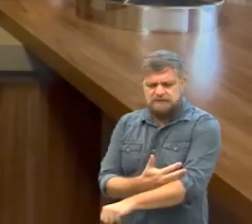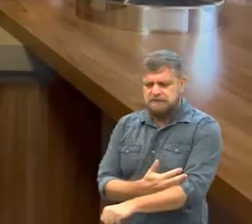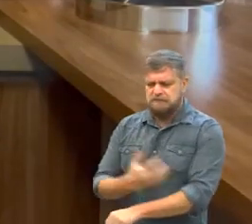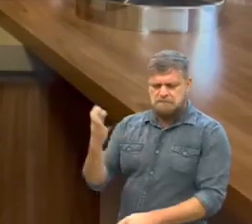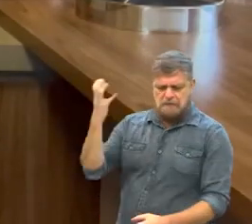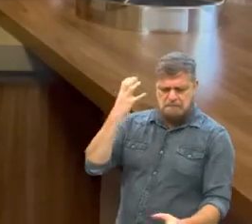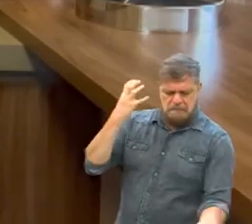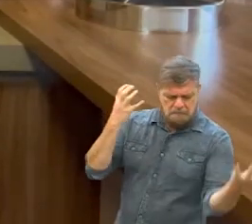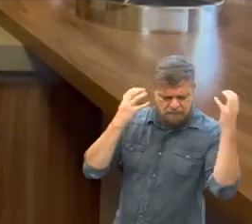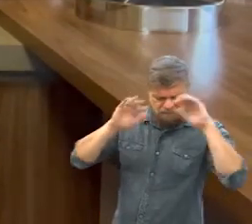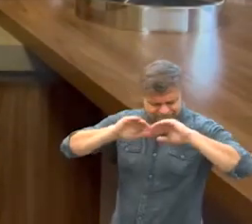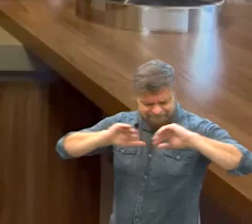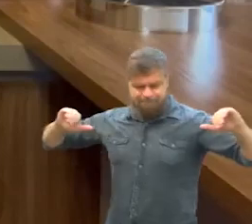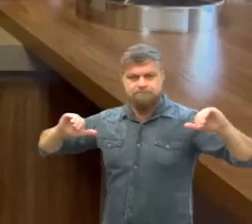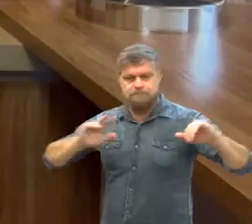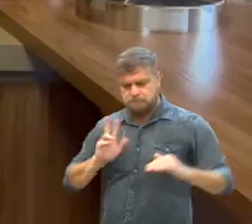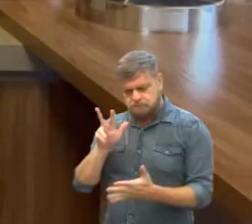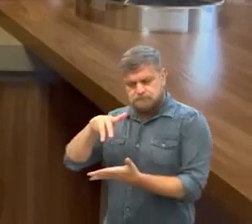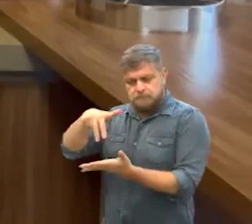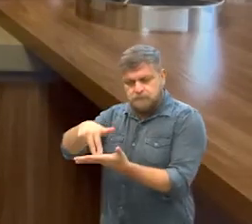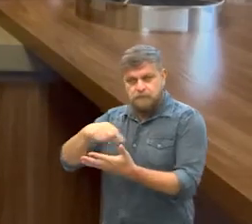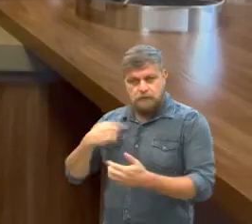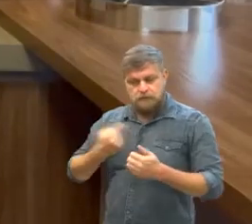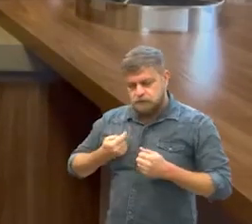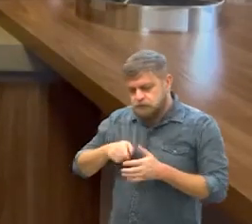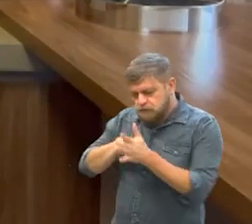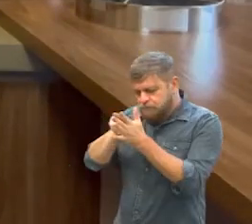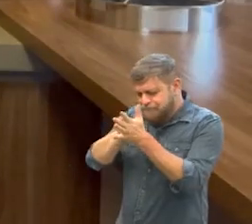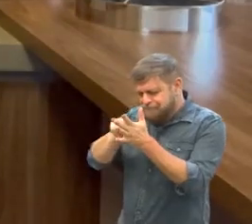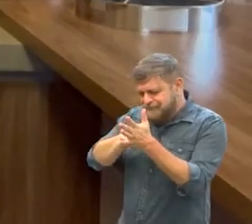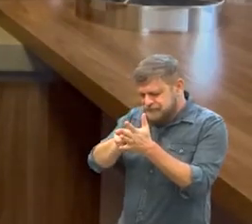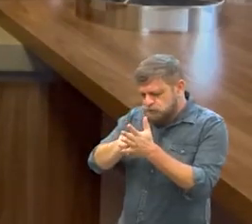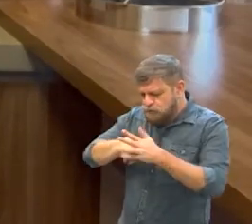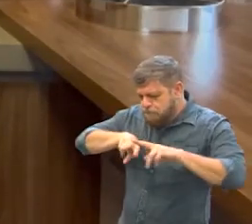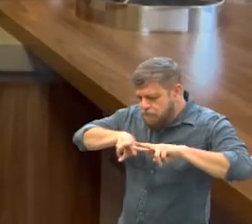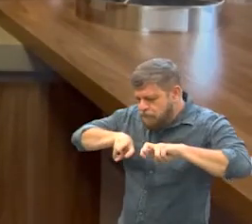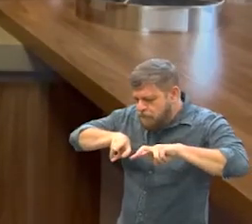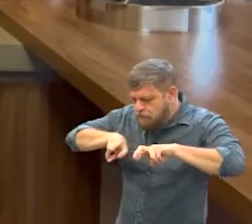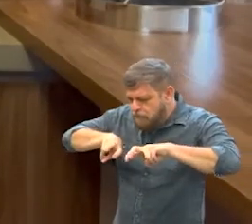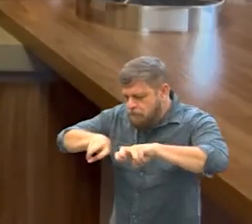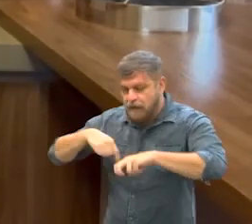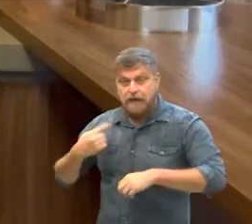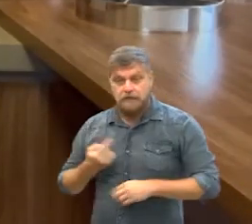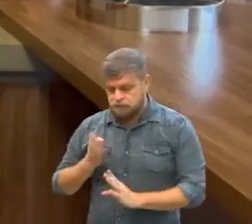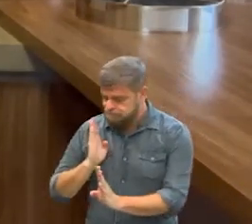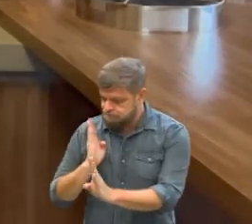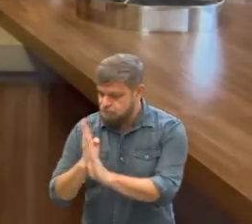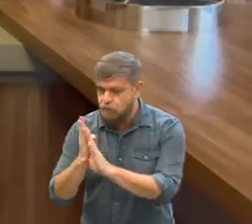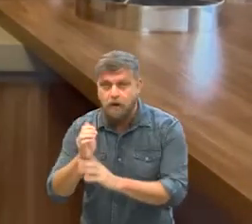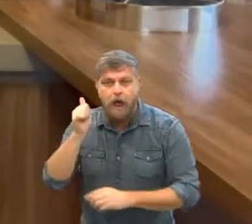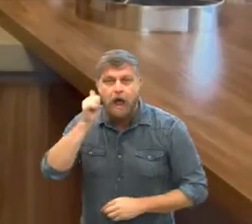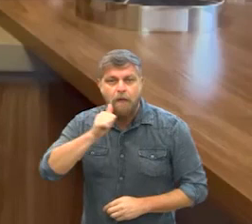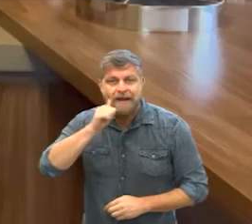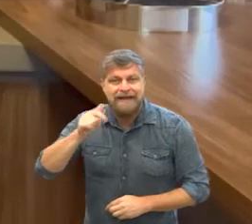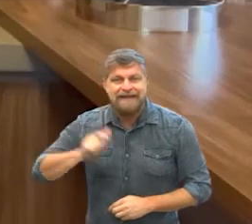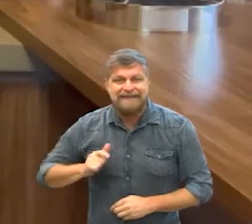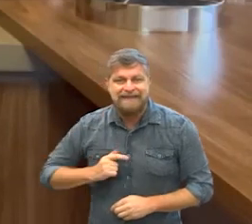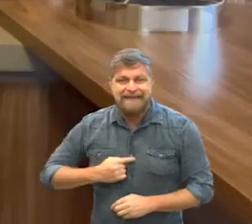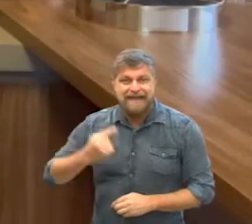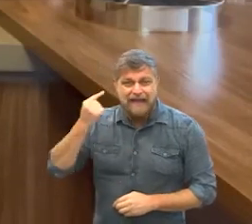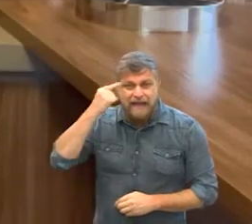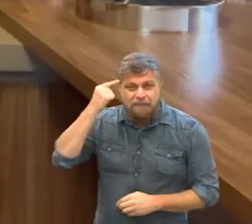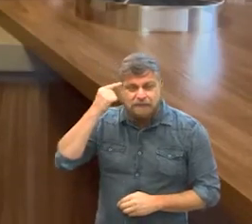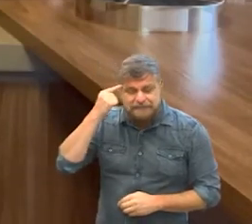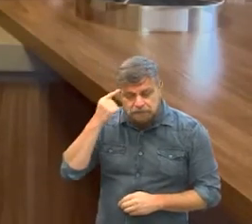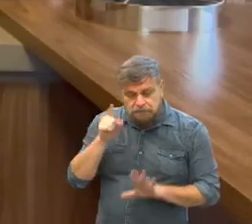emocional, porque quando a gente começou a entrar nisso, né, pesquisar, a gente viu que muitas dessas mulheres têm uma